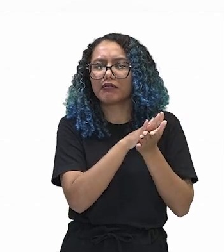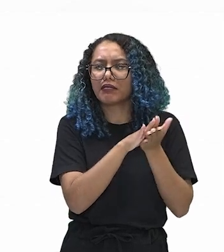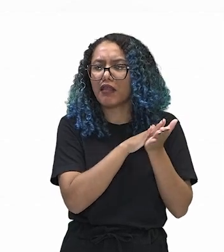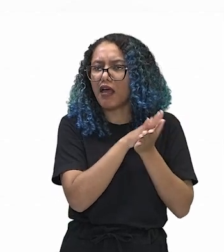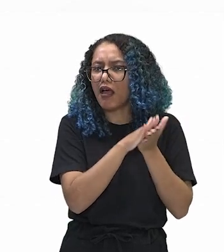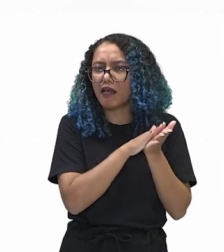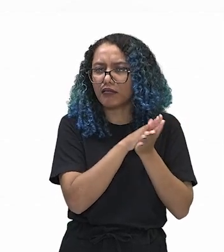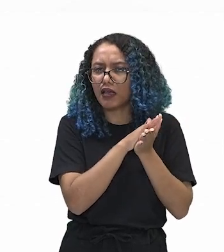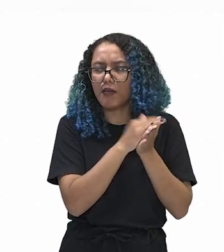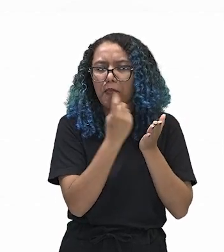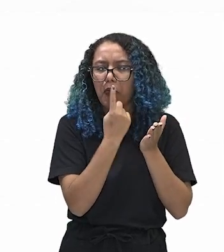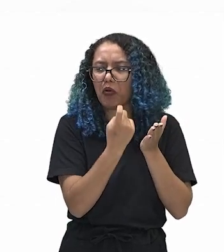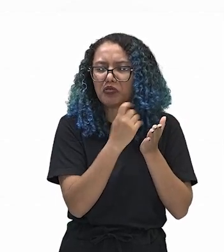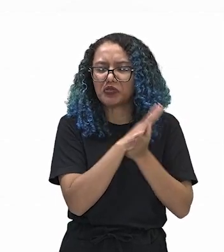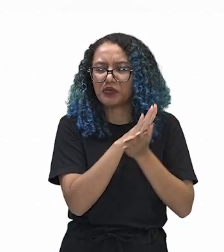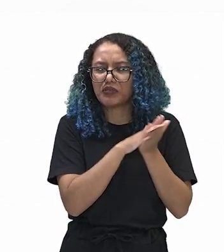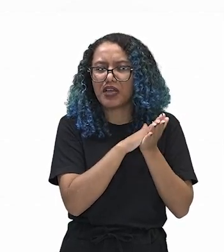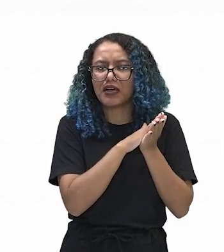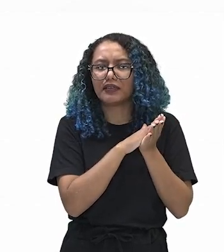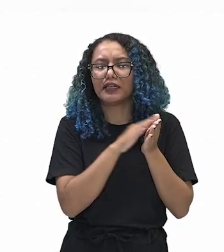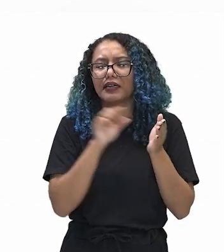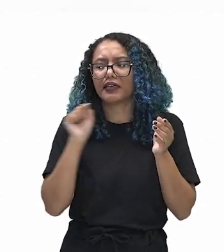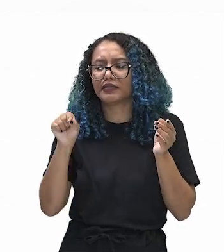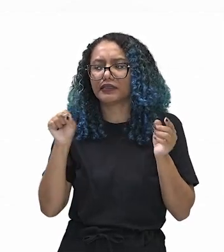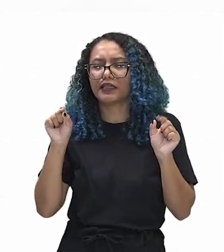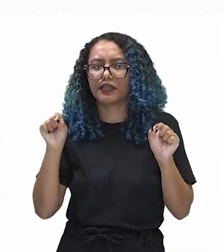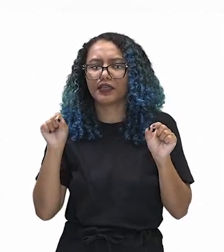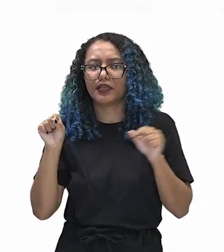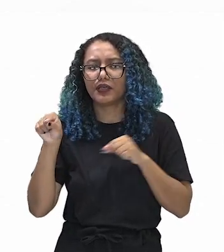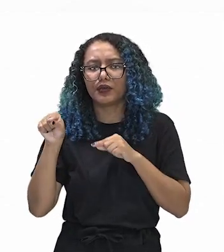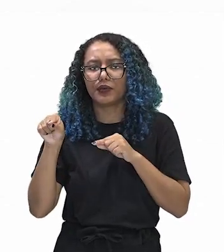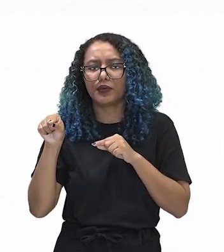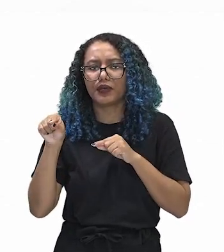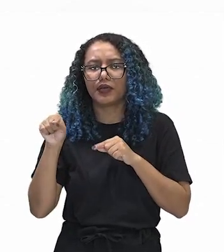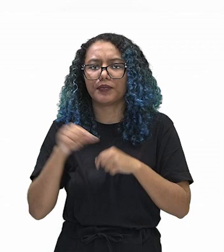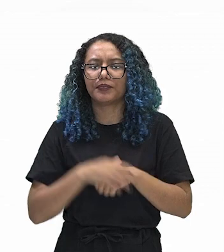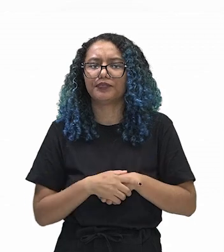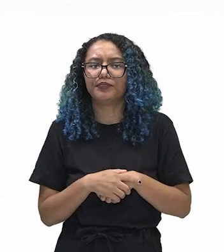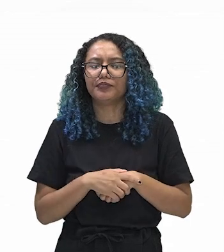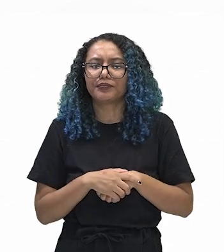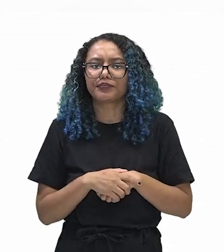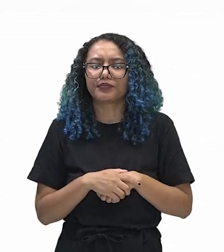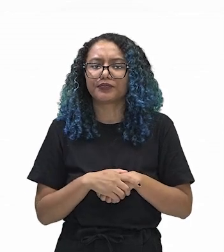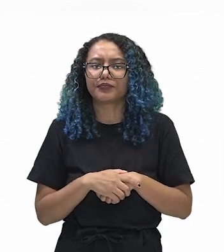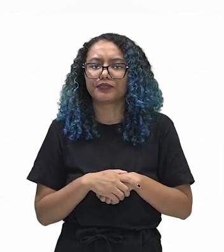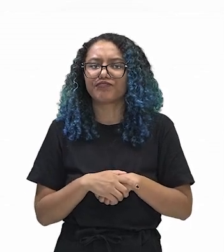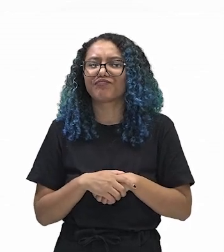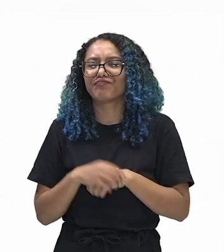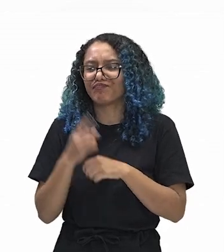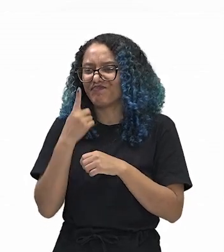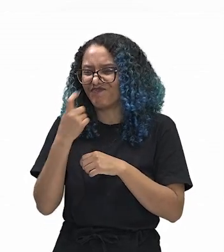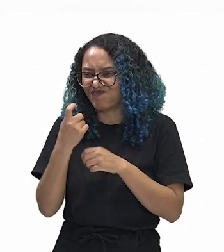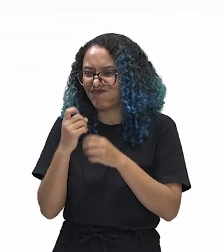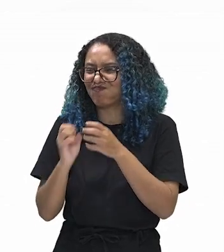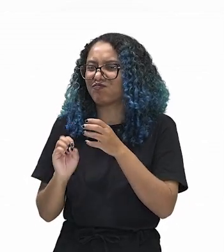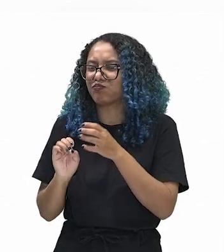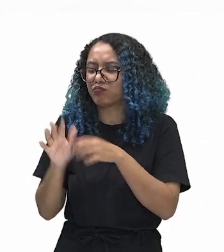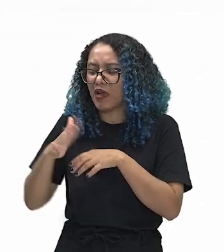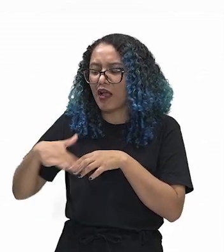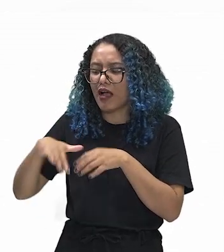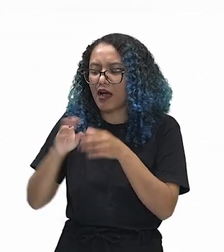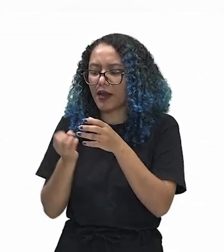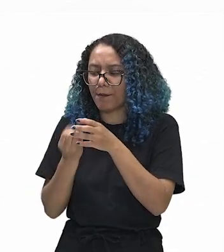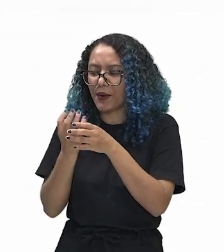da esquerda, que ele é muito poluente, né, ele acaba poluindo muito aí o ambiente, ele funciona com